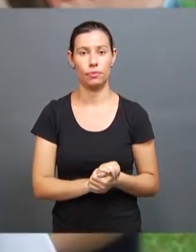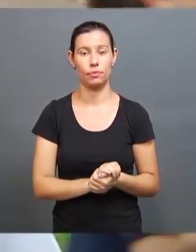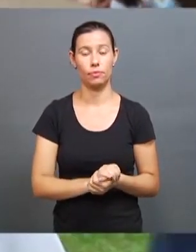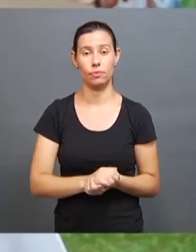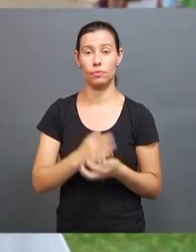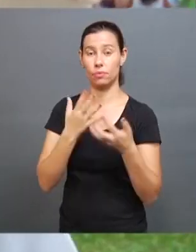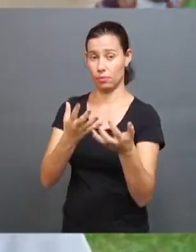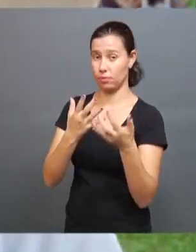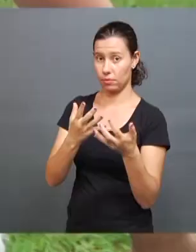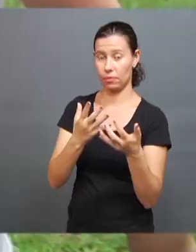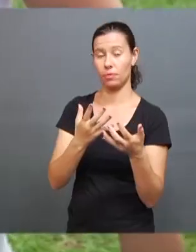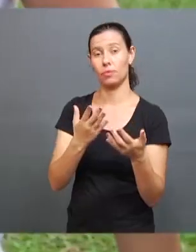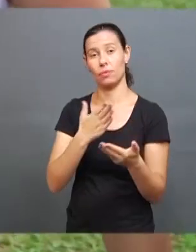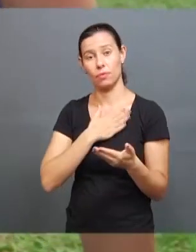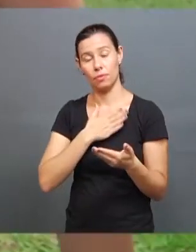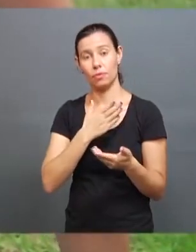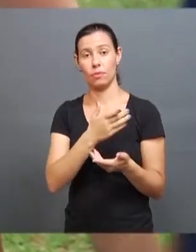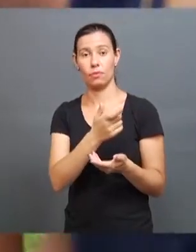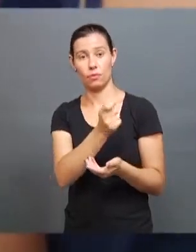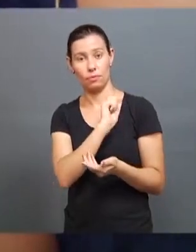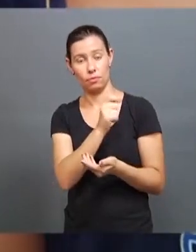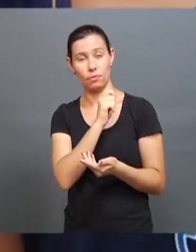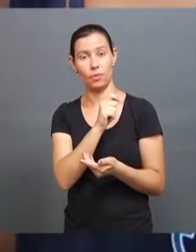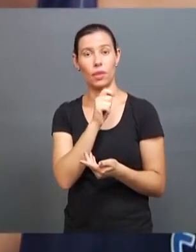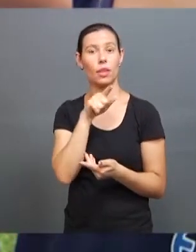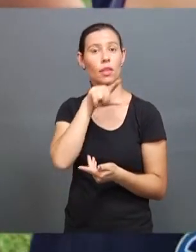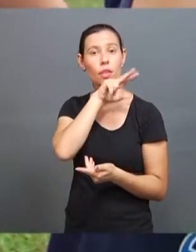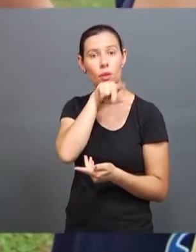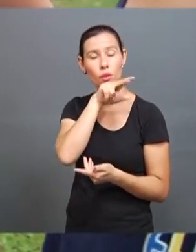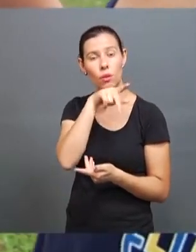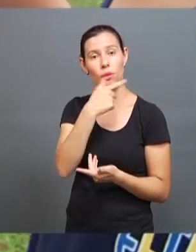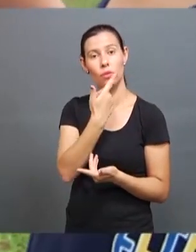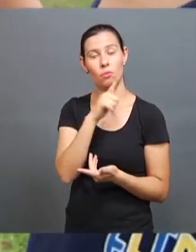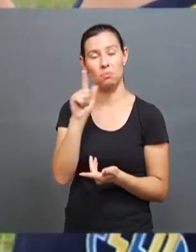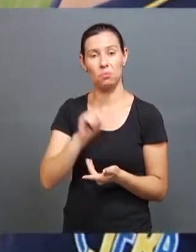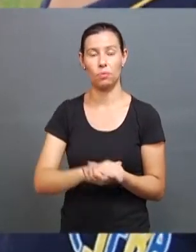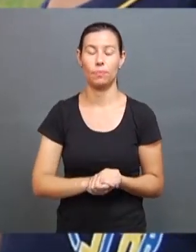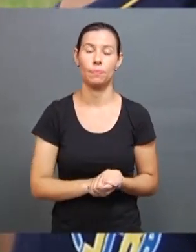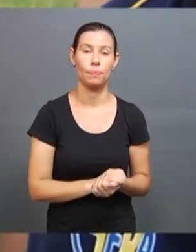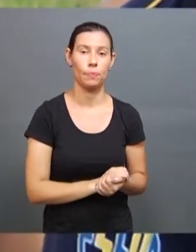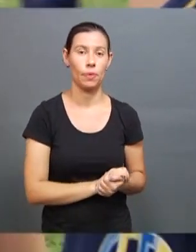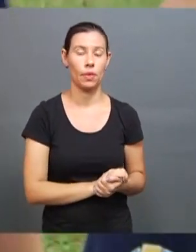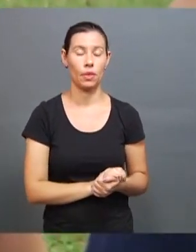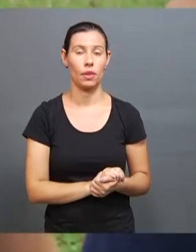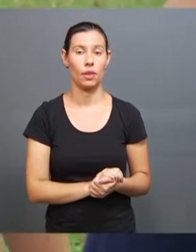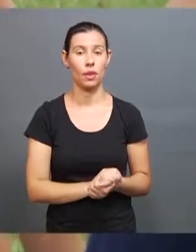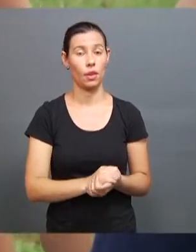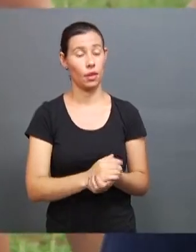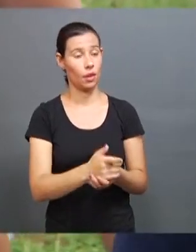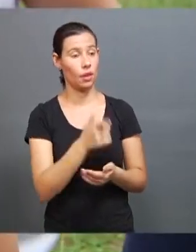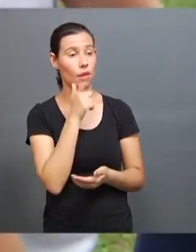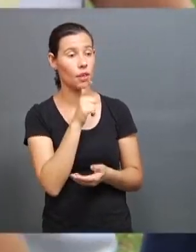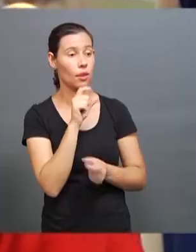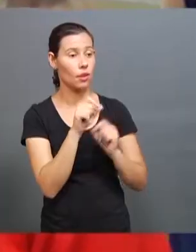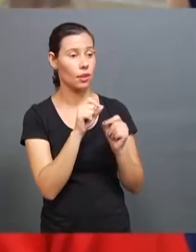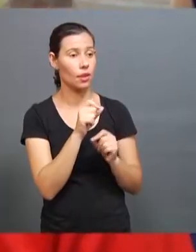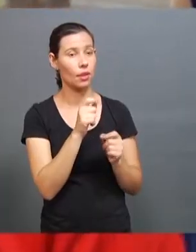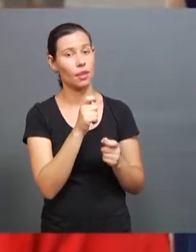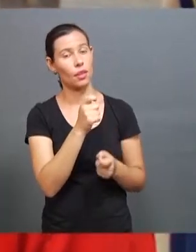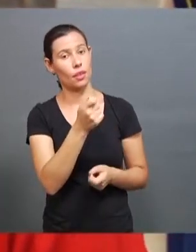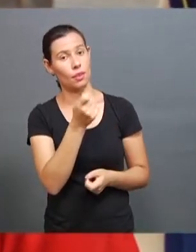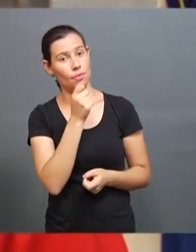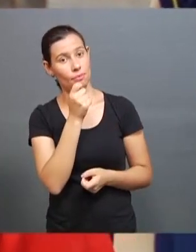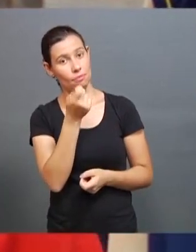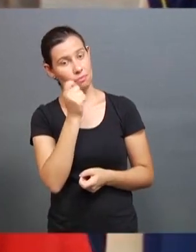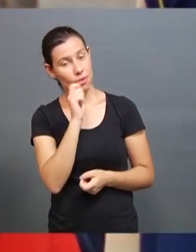do aquário. E o que você quer ganhar de presente? Eu quero ganhar a pista da cobra. Eu quero